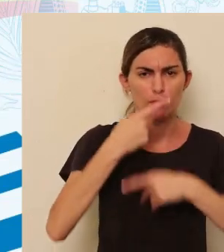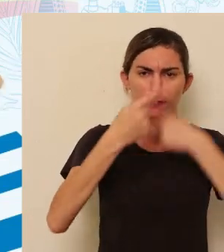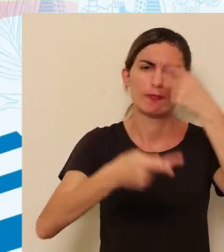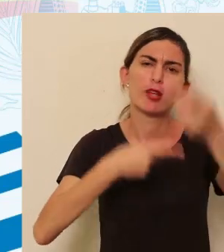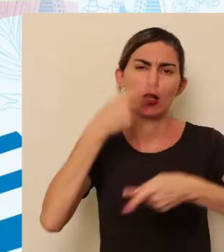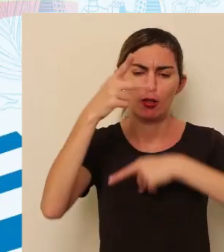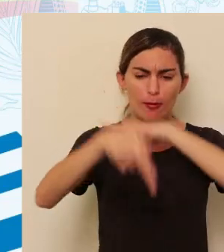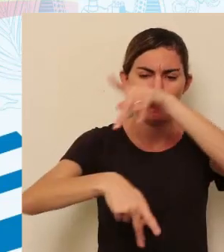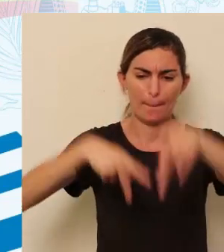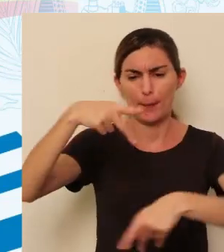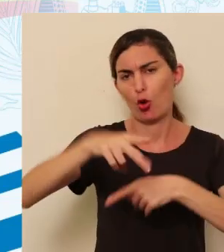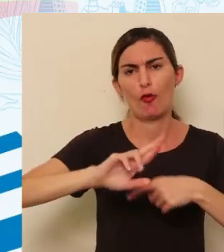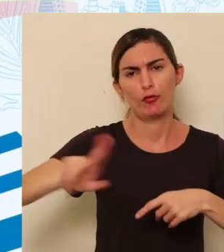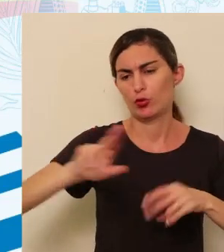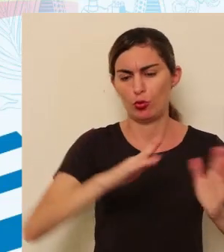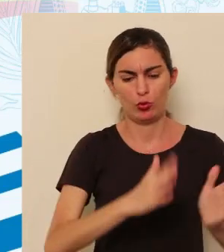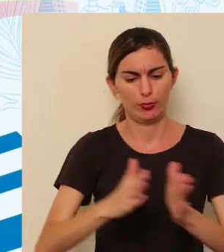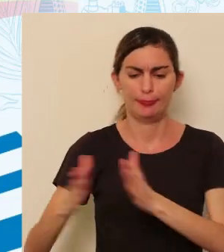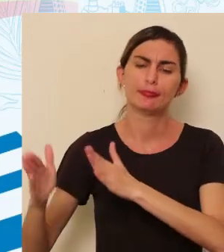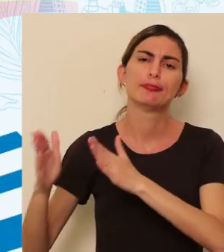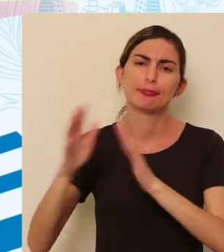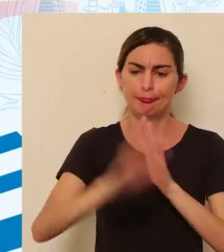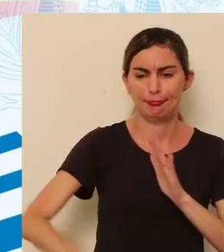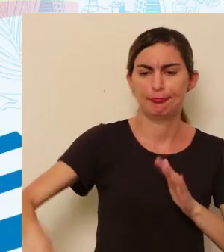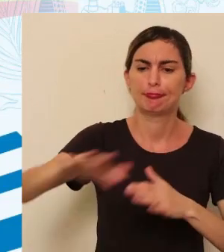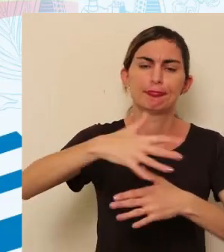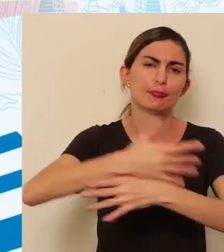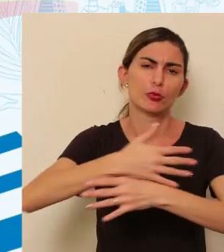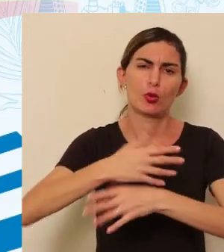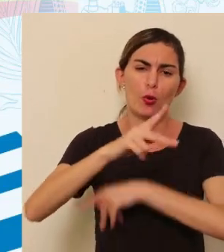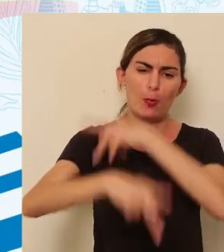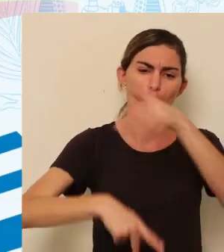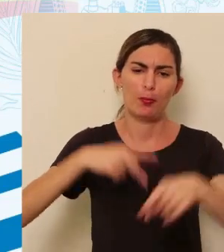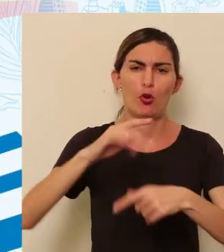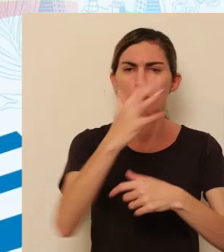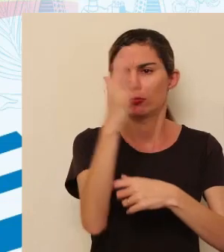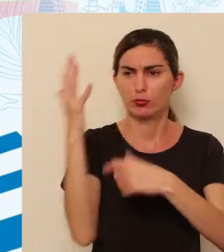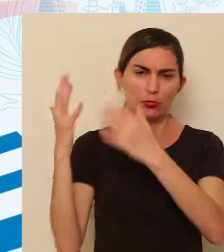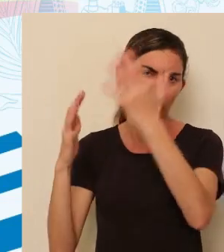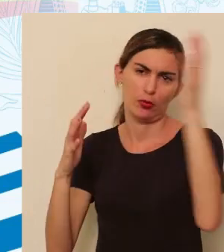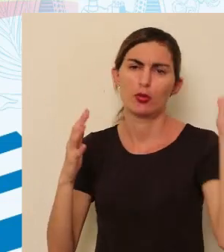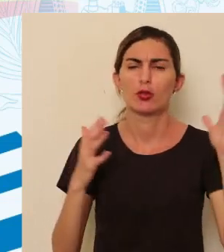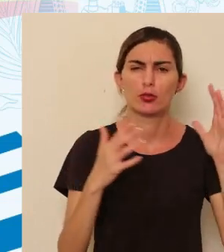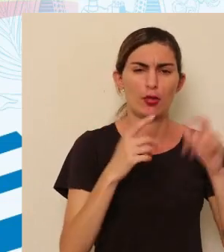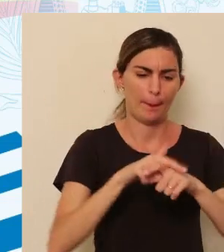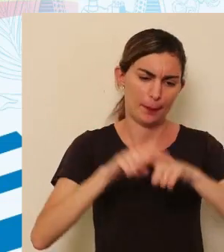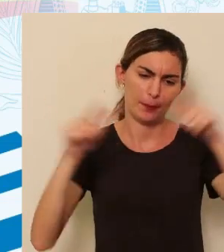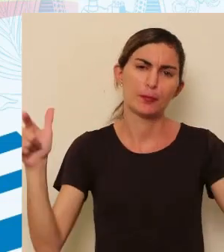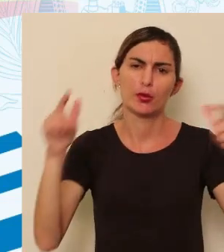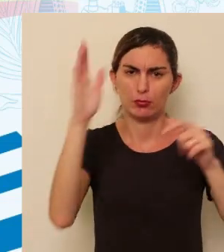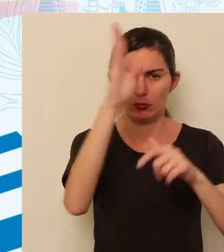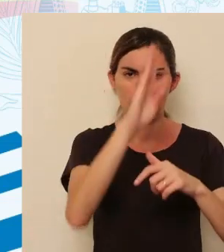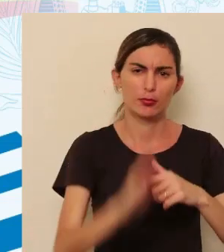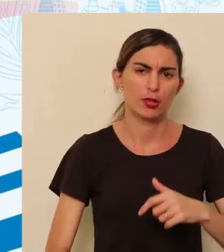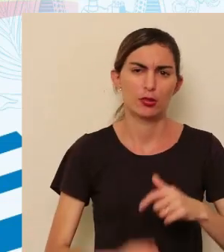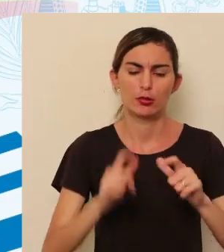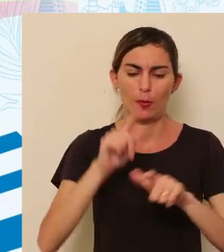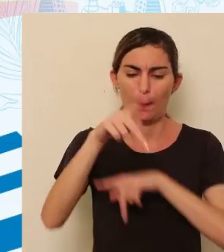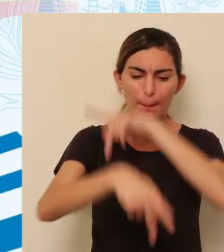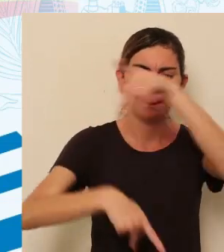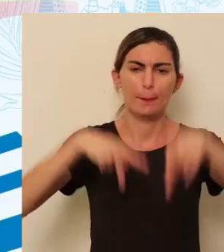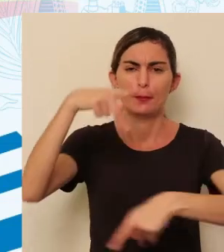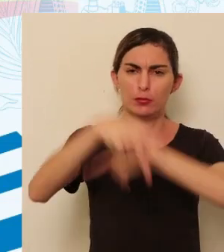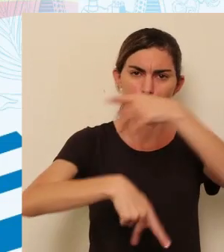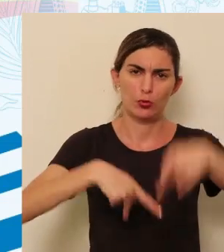e também dos povos não organizados em áreas urbanas, como os povos mais da floresta, que era o caso em boa parte do Brasil.